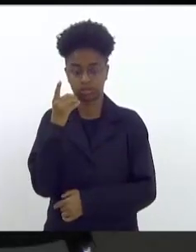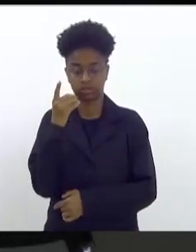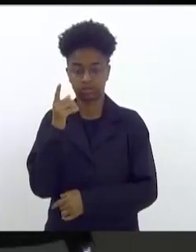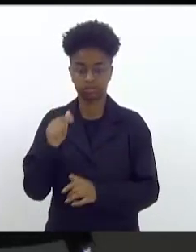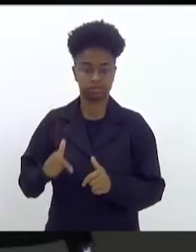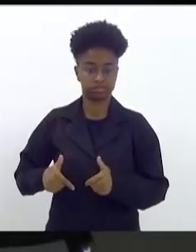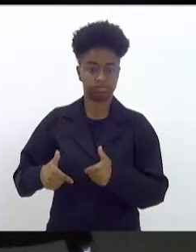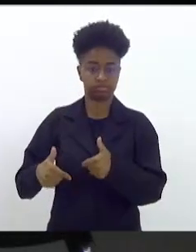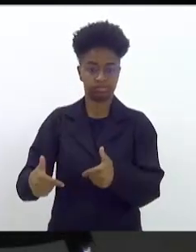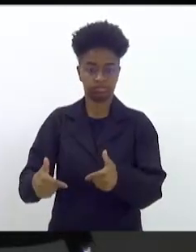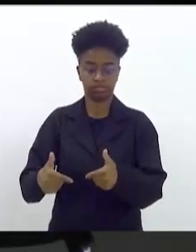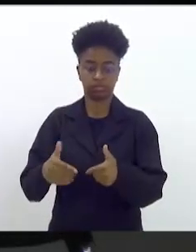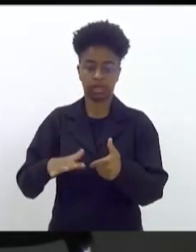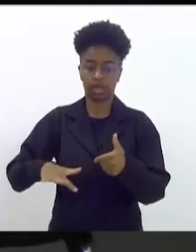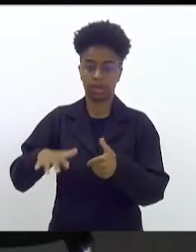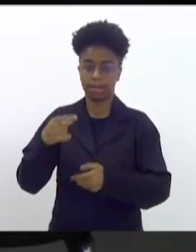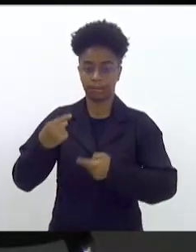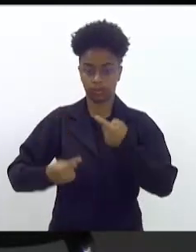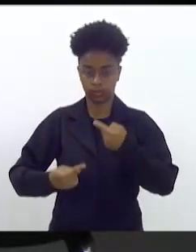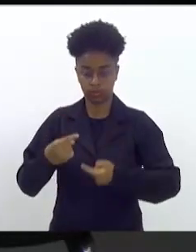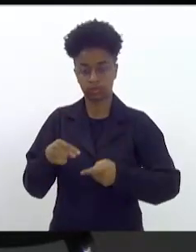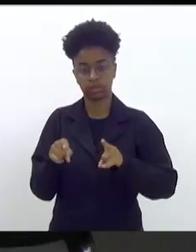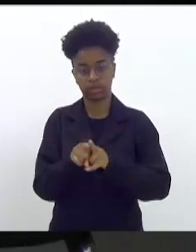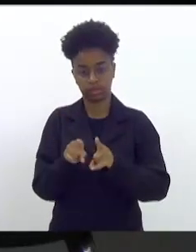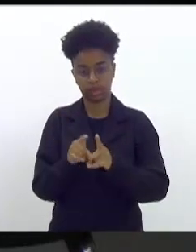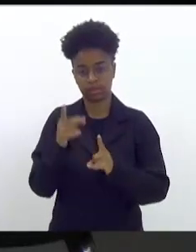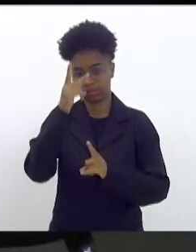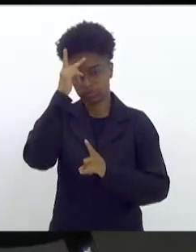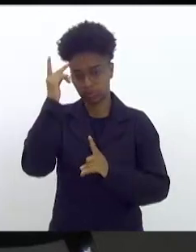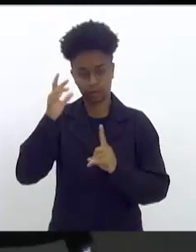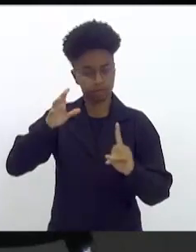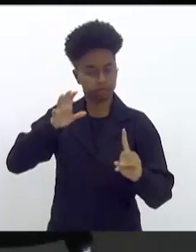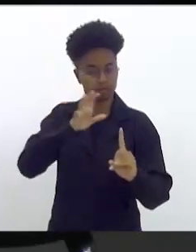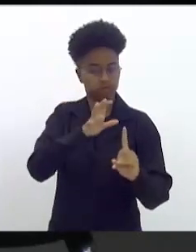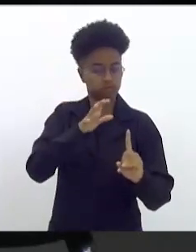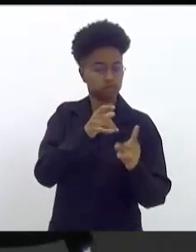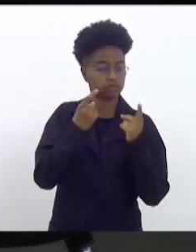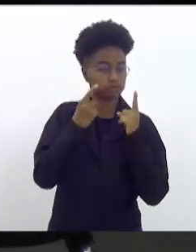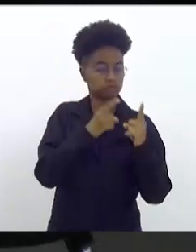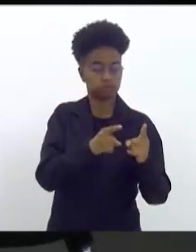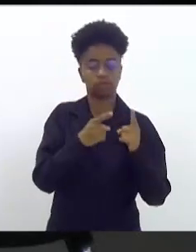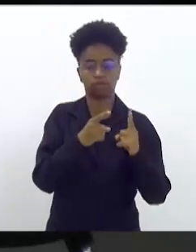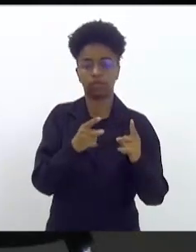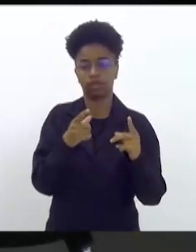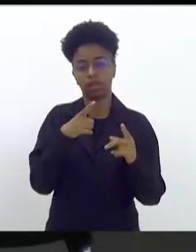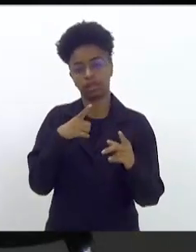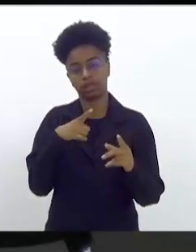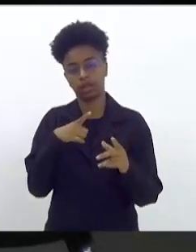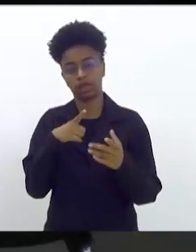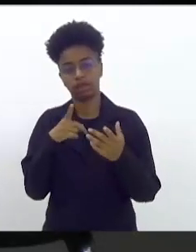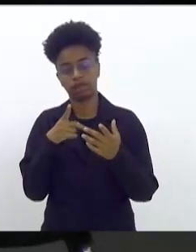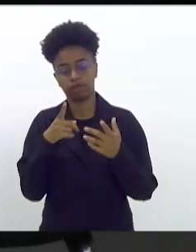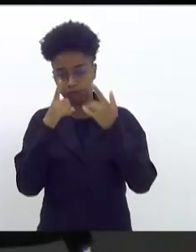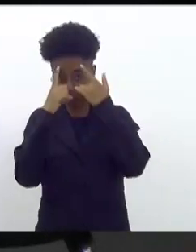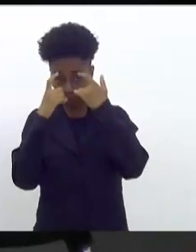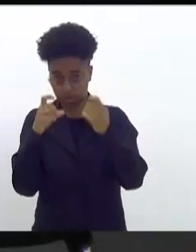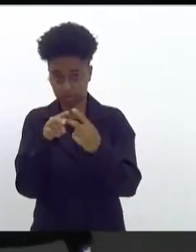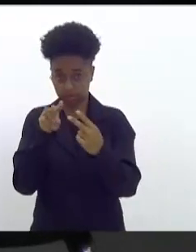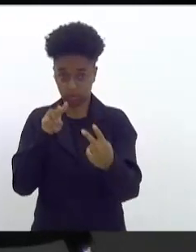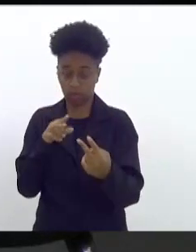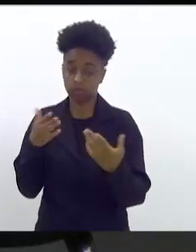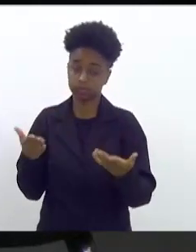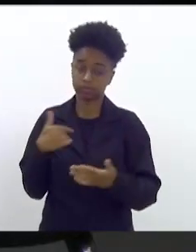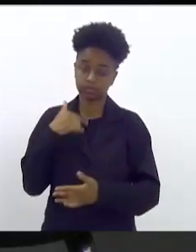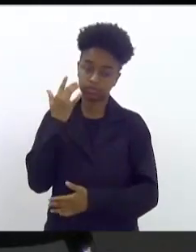exerce uma atividade política, ela também tem sido objeto de violência virtual. Então, acho que esse tópico